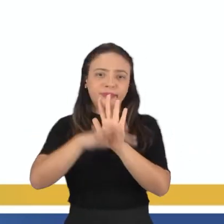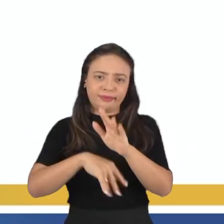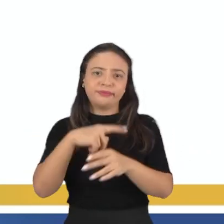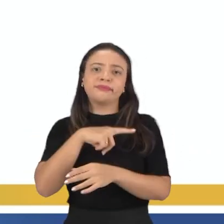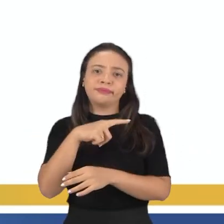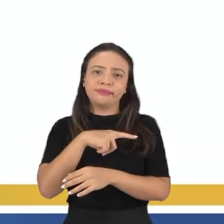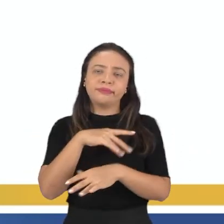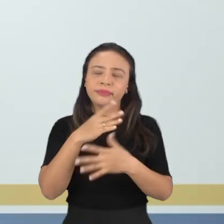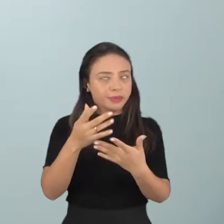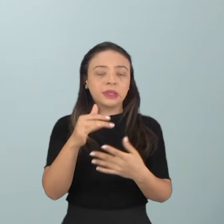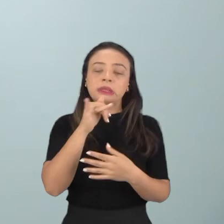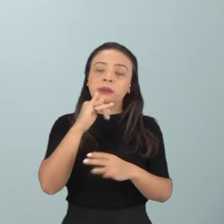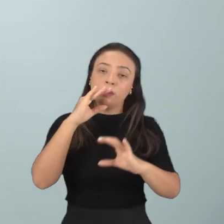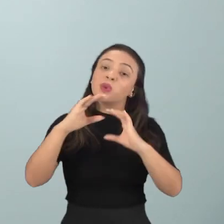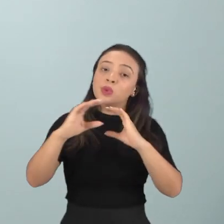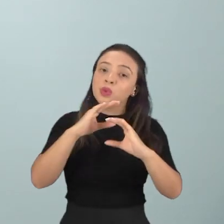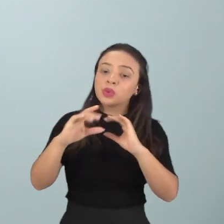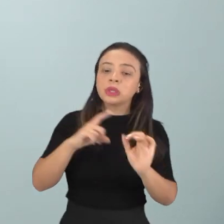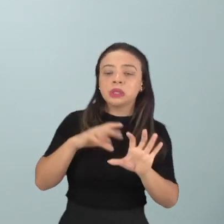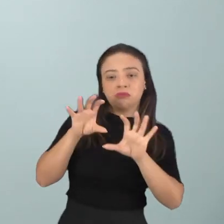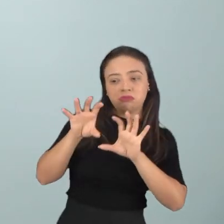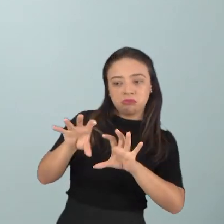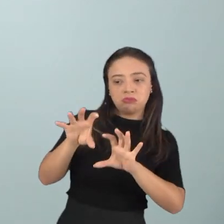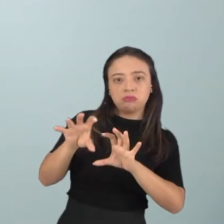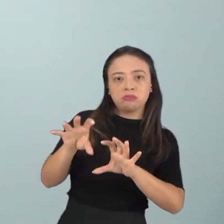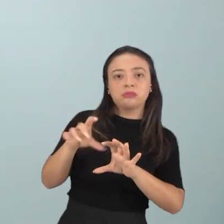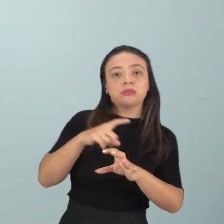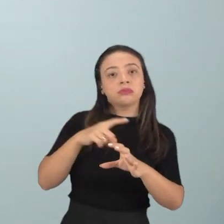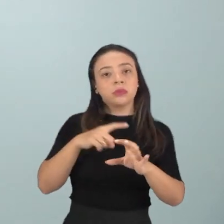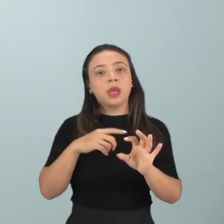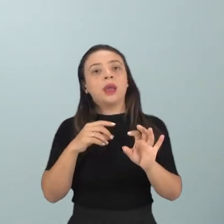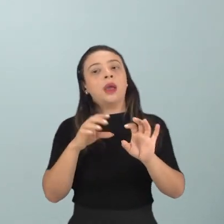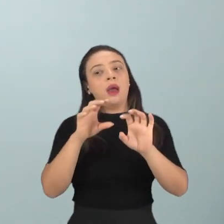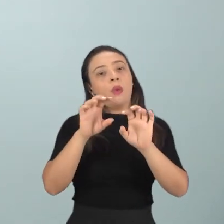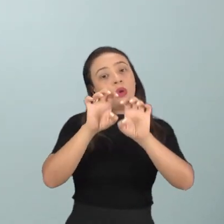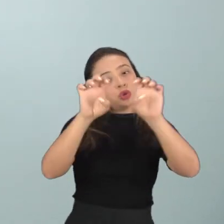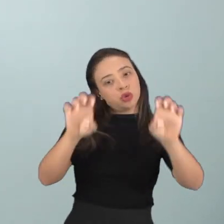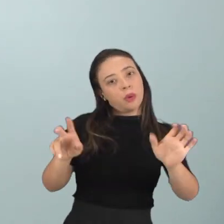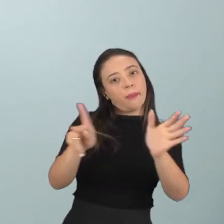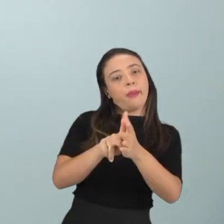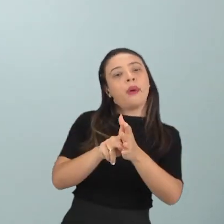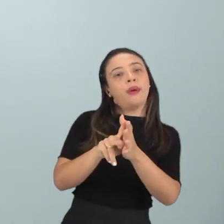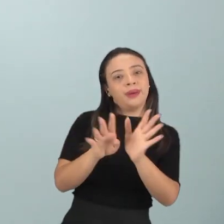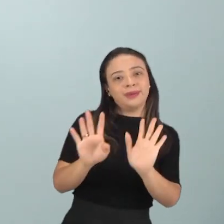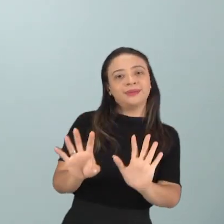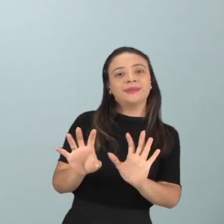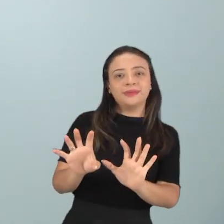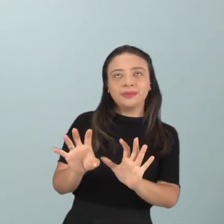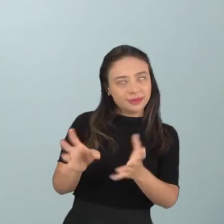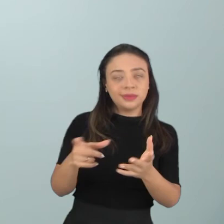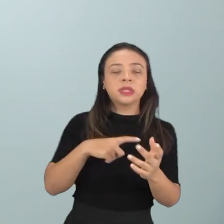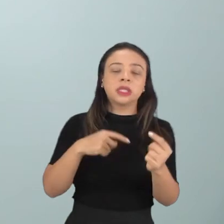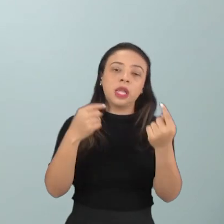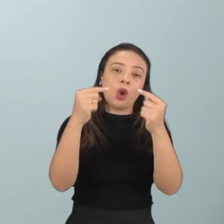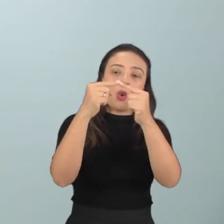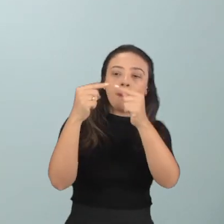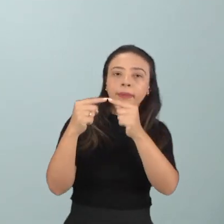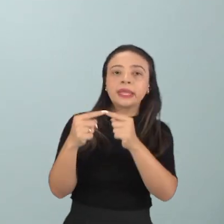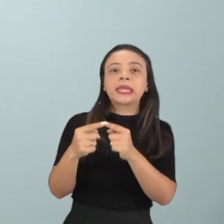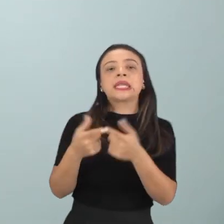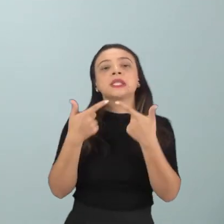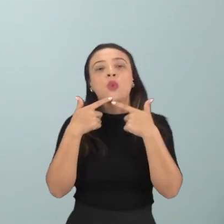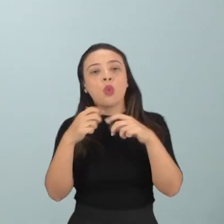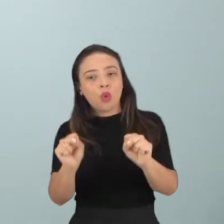então a música ela se apresenta dessa forma ela tem aliás as estrofes ela tem refrão ela termina com combinações linguísticas